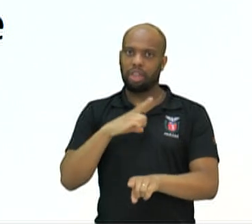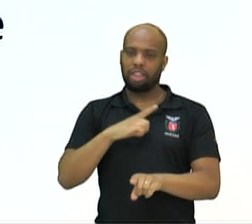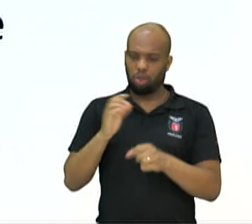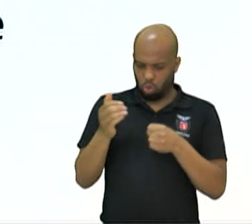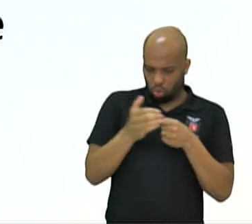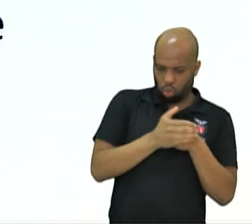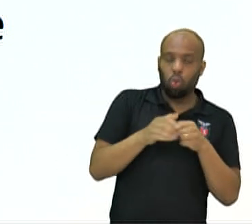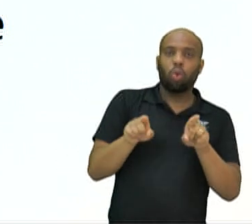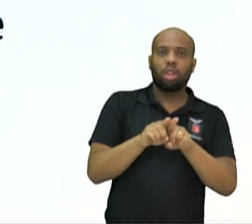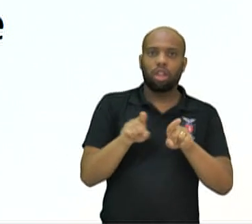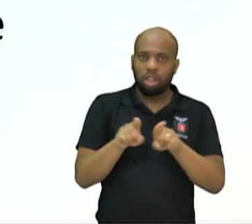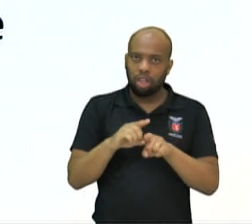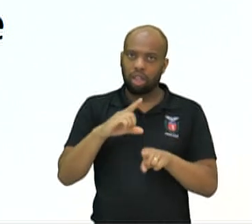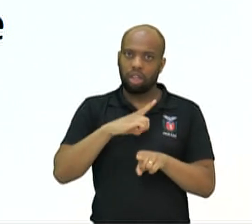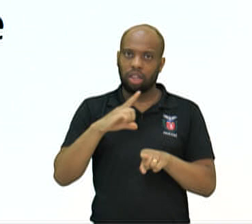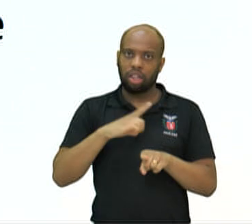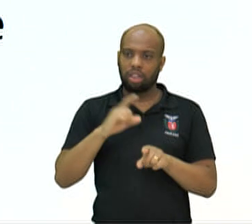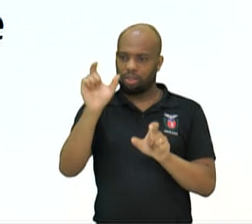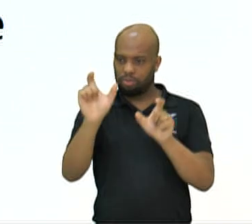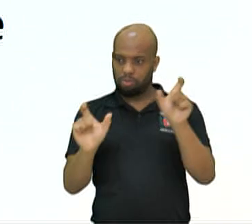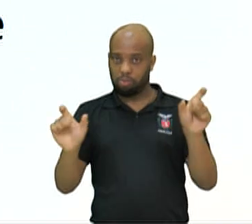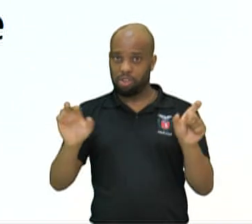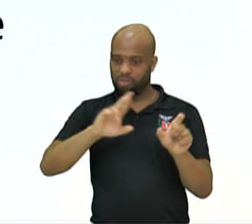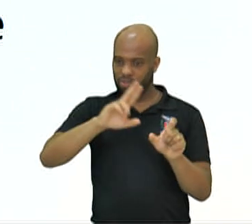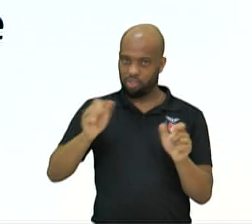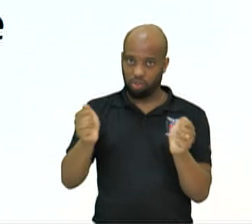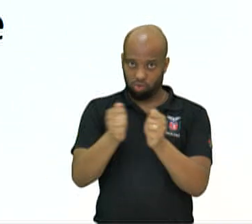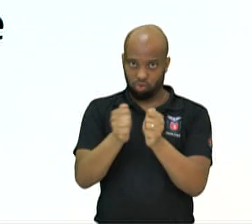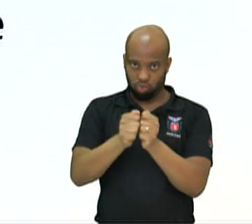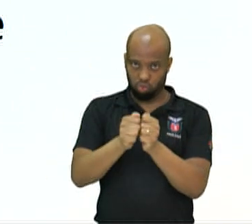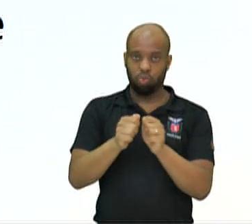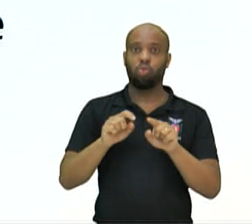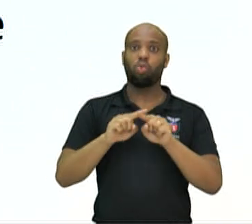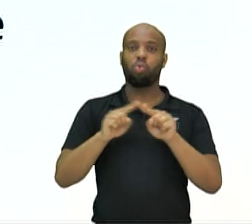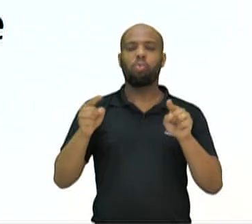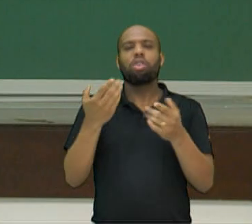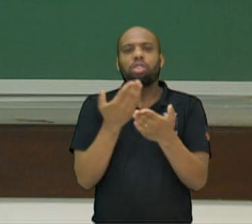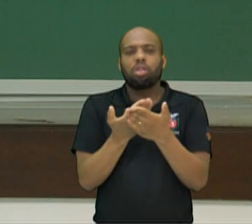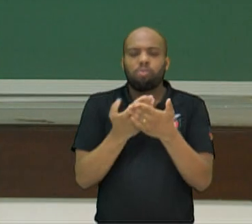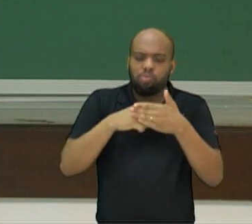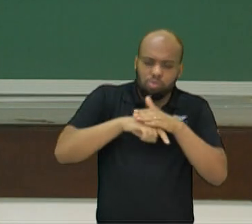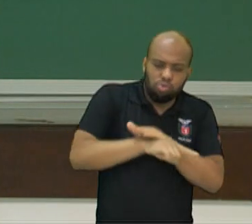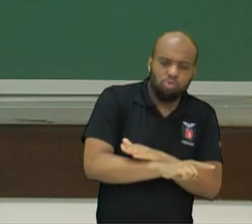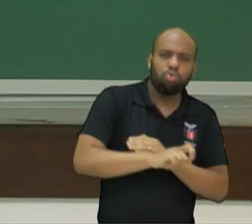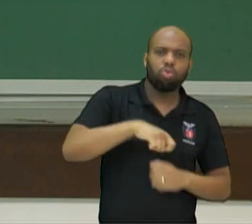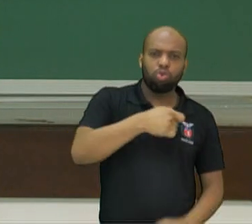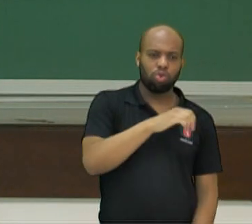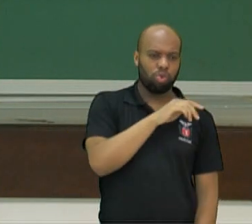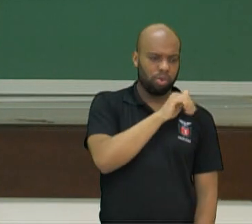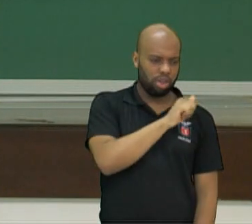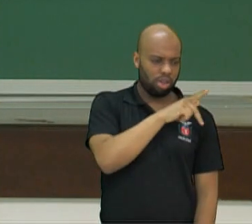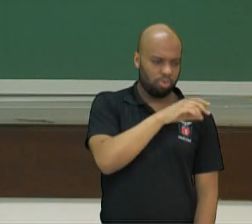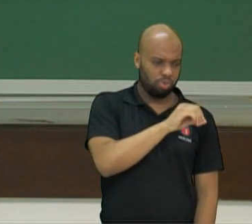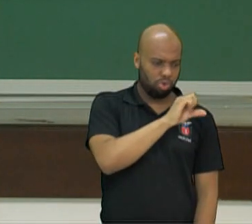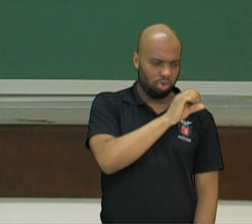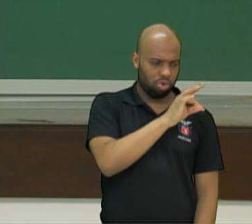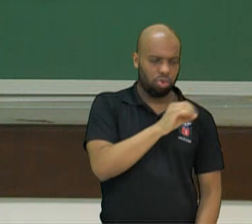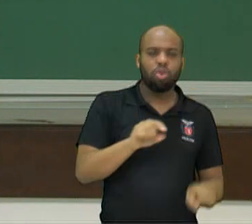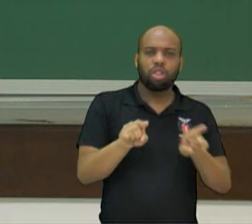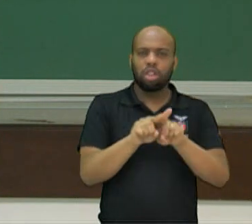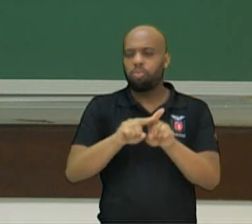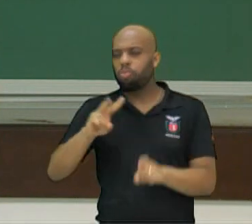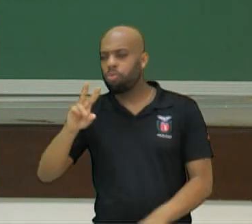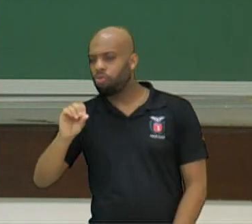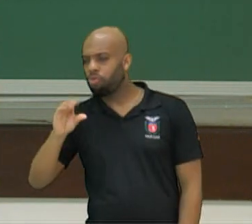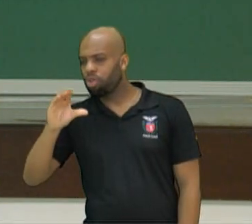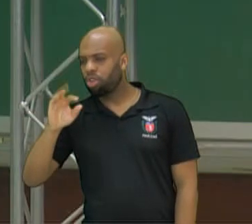aprofundamos mais nosso estudo sobre aposto explicativo e vocativo, sabendo que tem